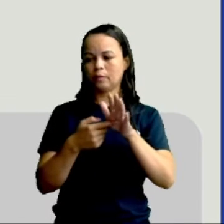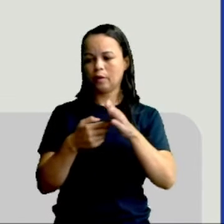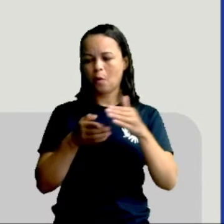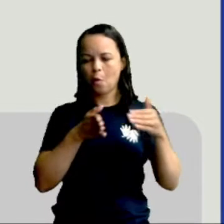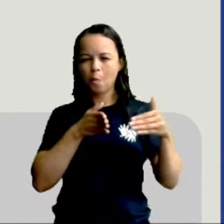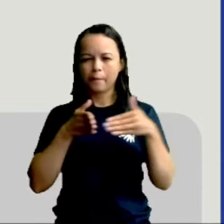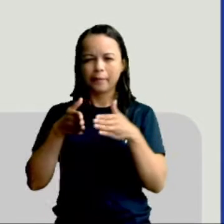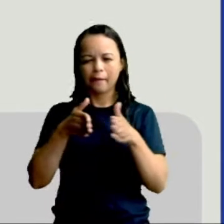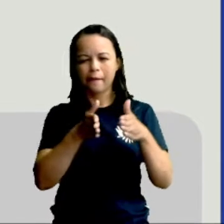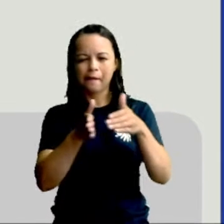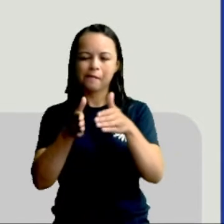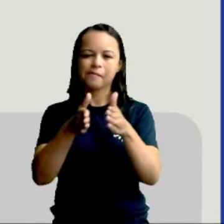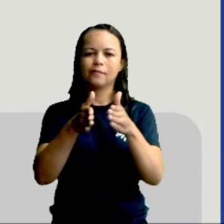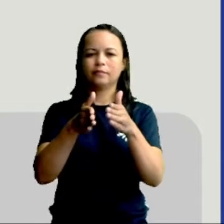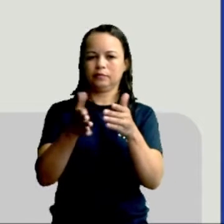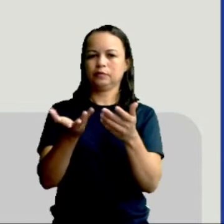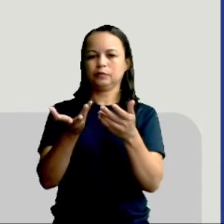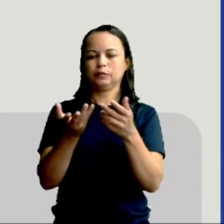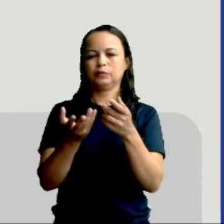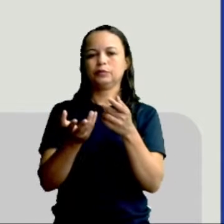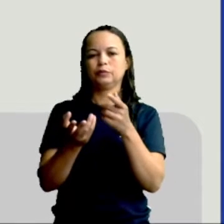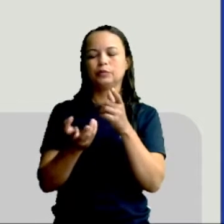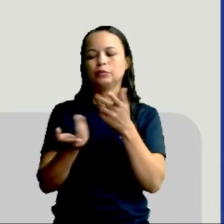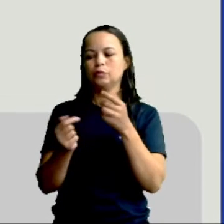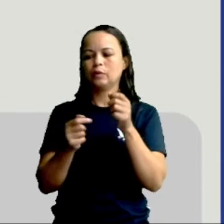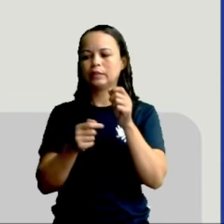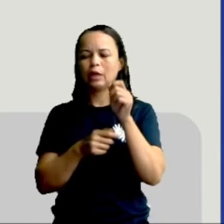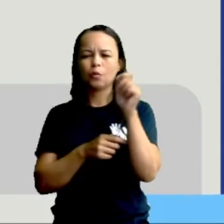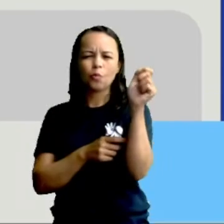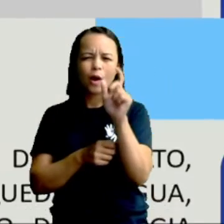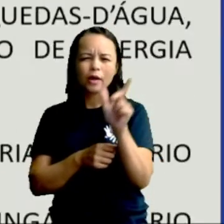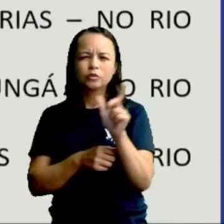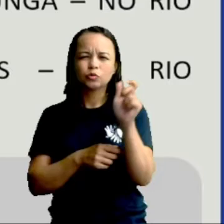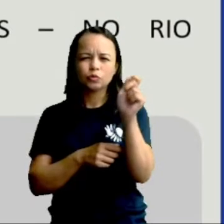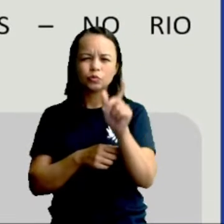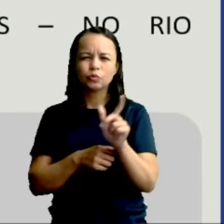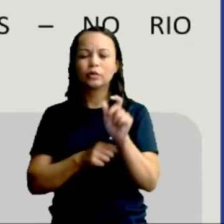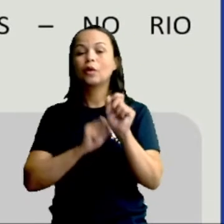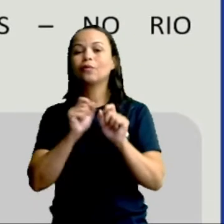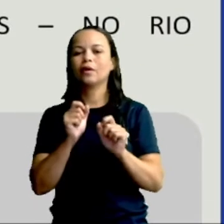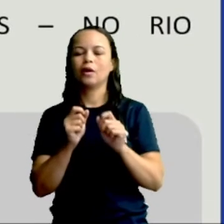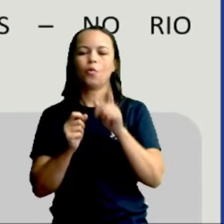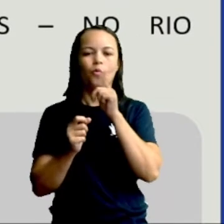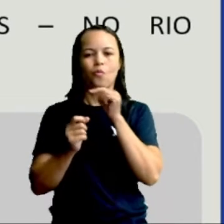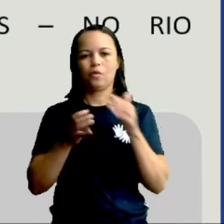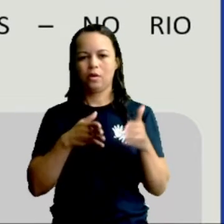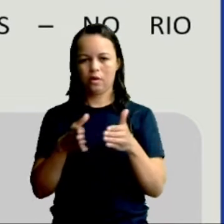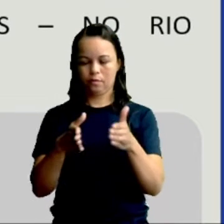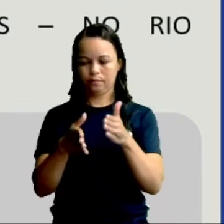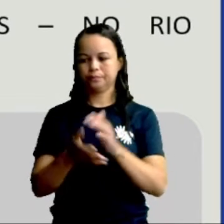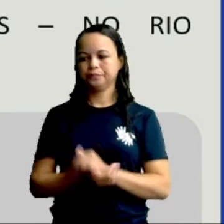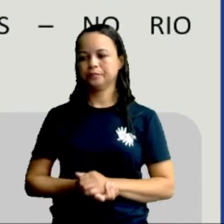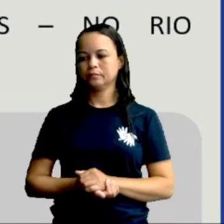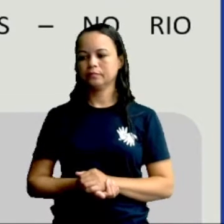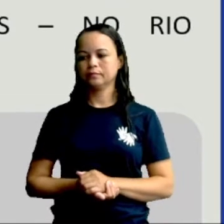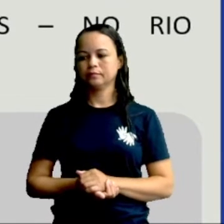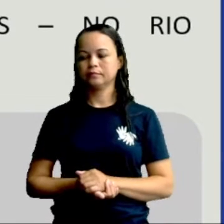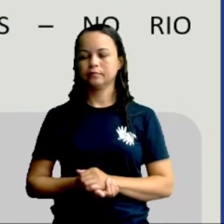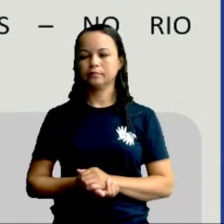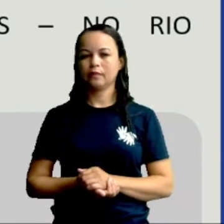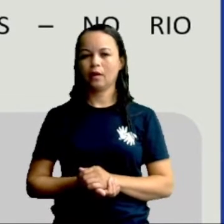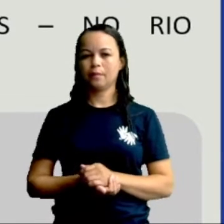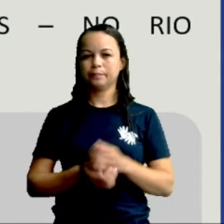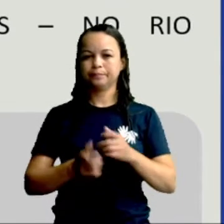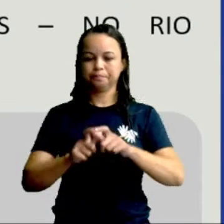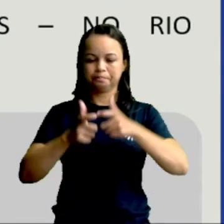deles, né, mais azulzinho aí, tem um azulzinho que é o rio. A maior parte dos rios é